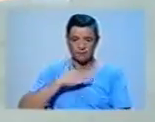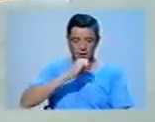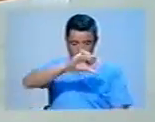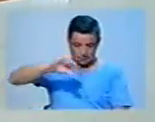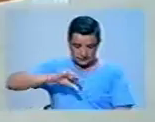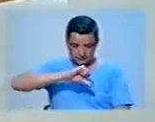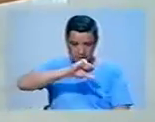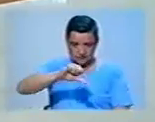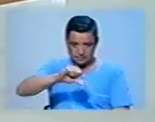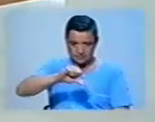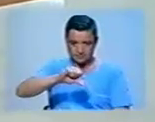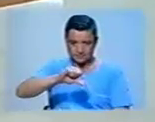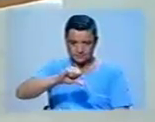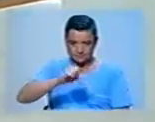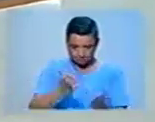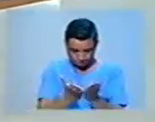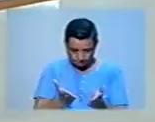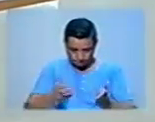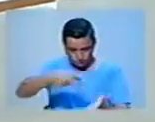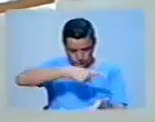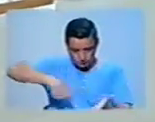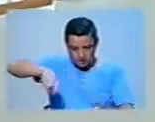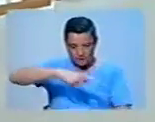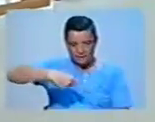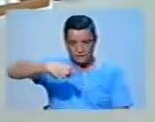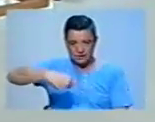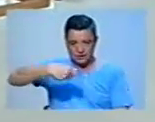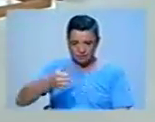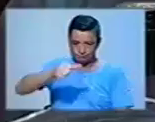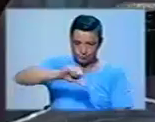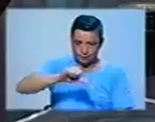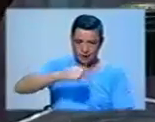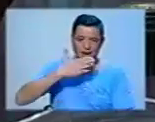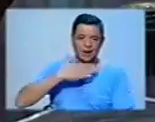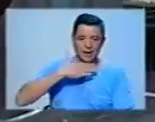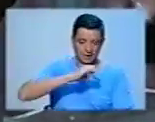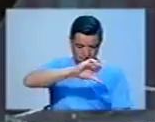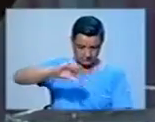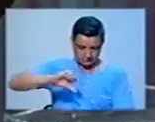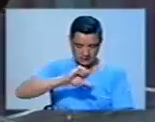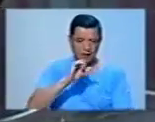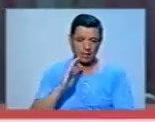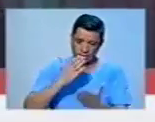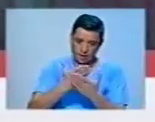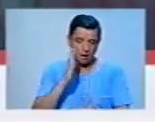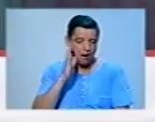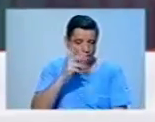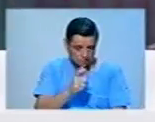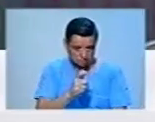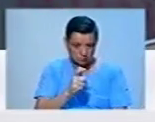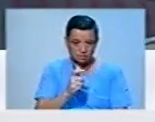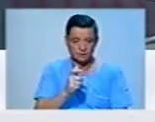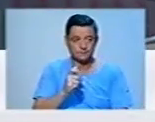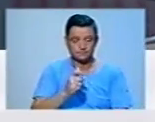azeite na frigideira. Colocamos 1 fiozinho de azeite, vamos deixar que aqueça e